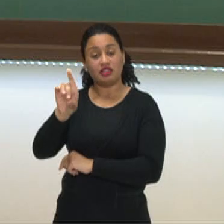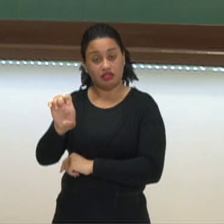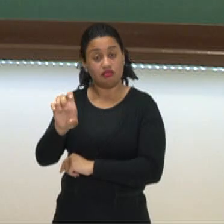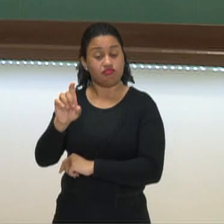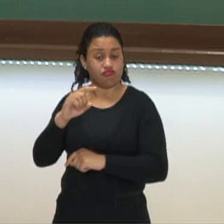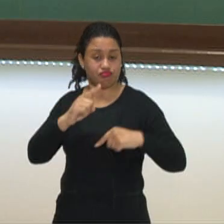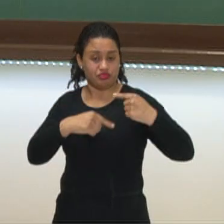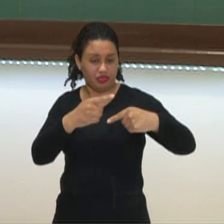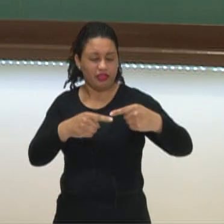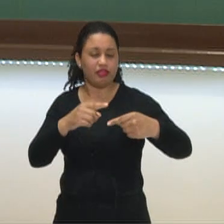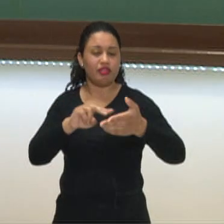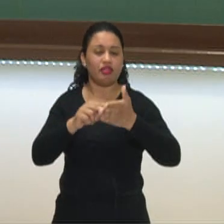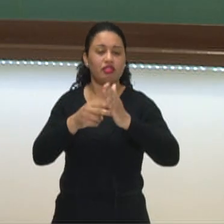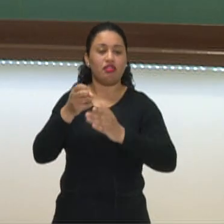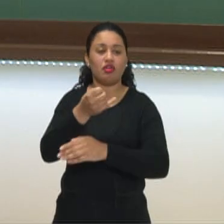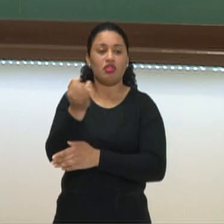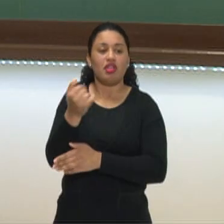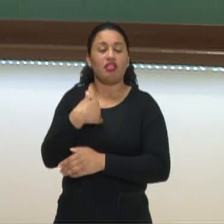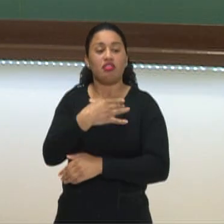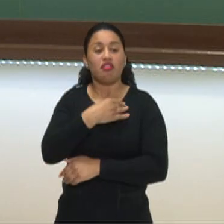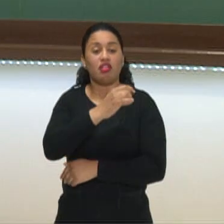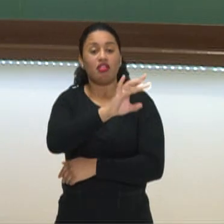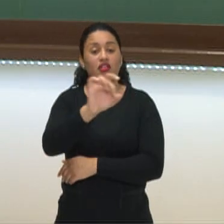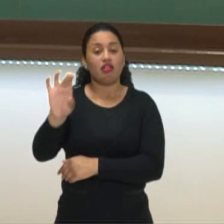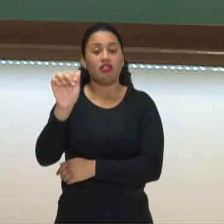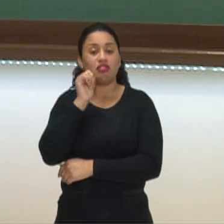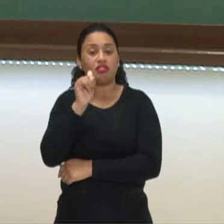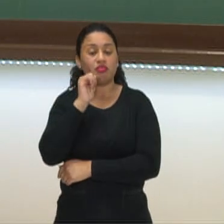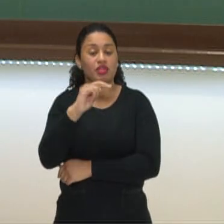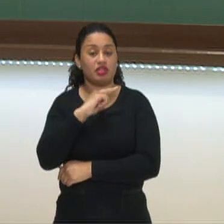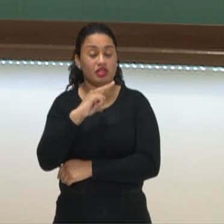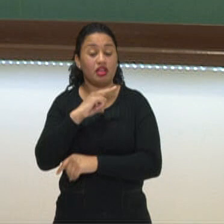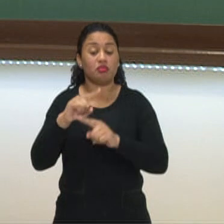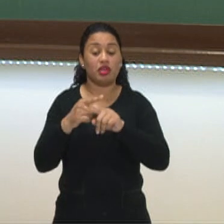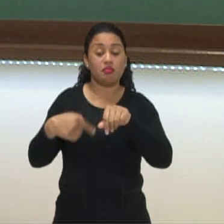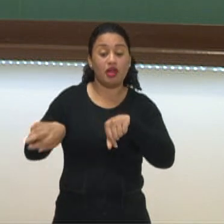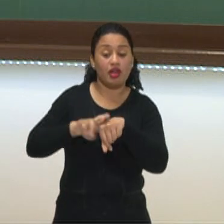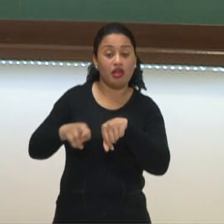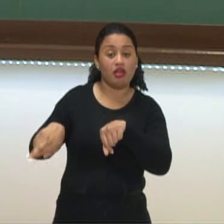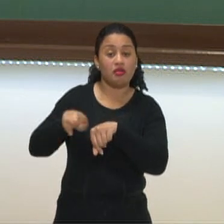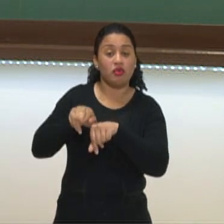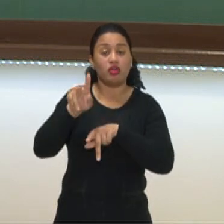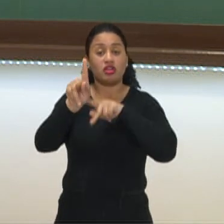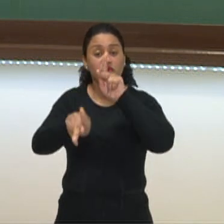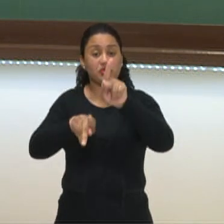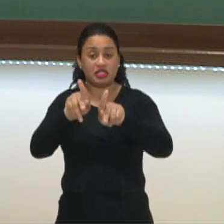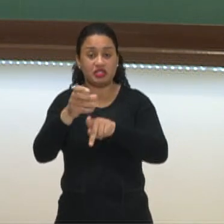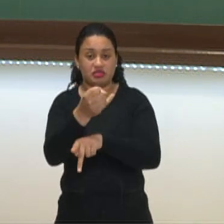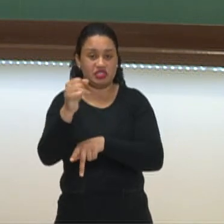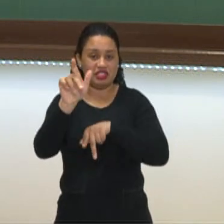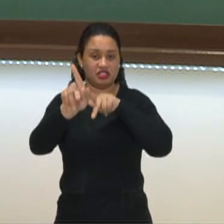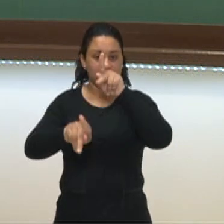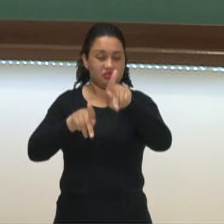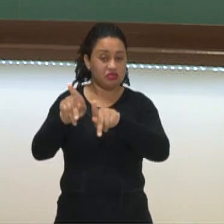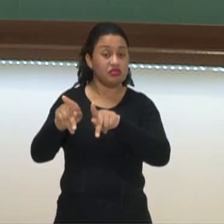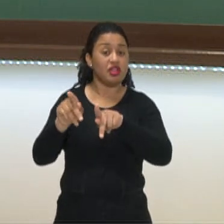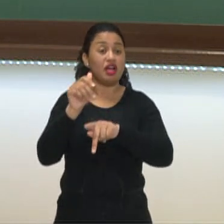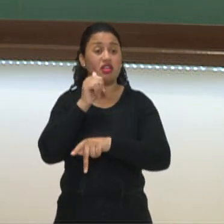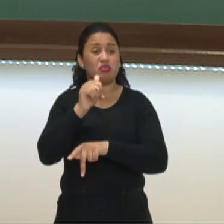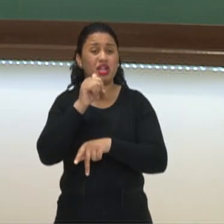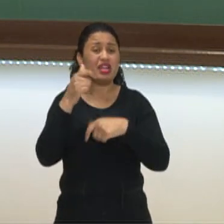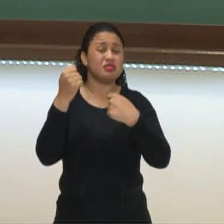fala de taxa de fecundidade, para poder repor a população, é necessário que as mulheres tenham pelo